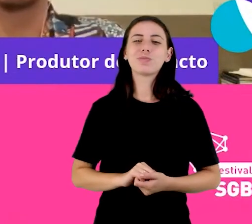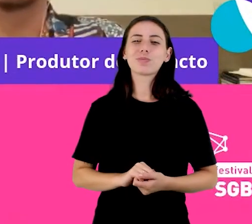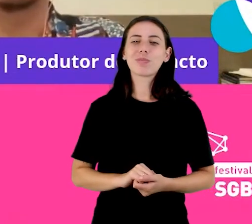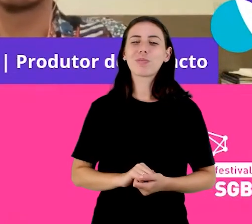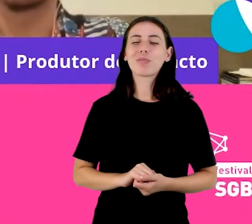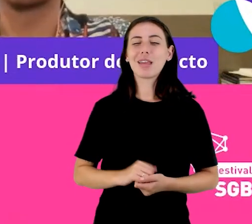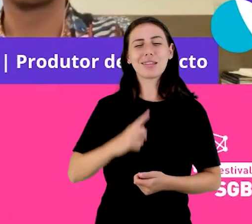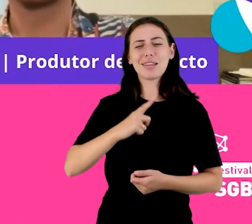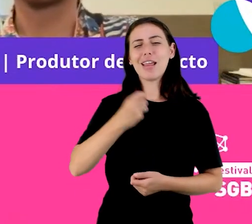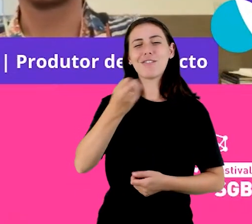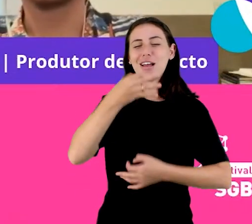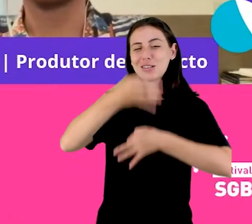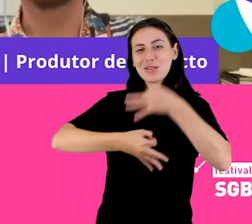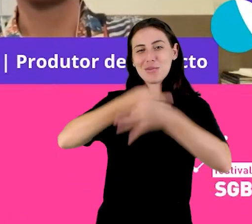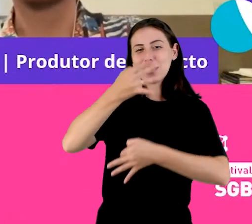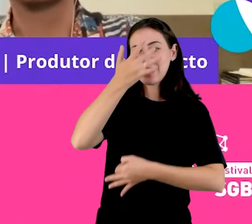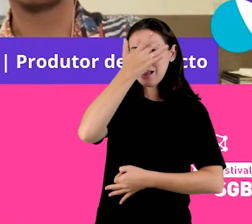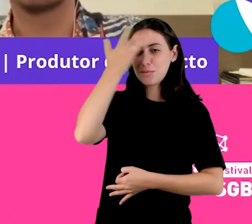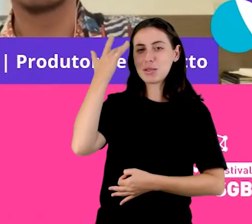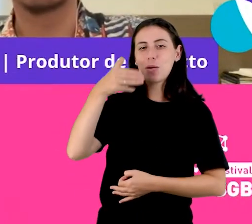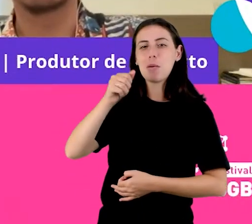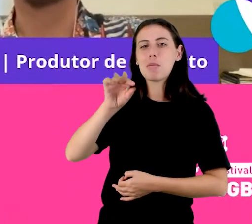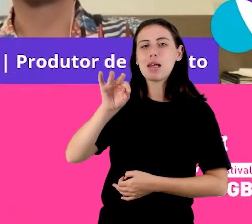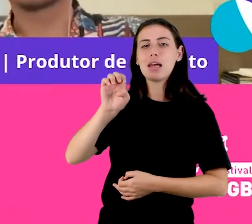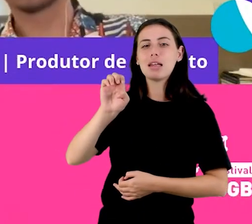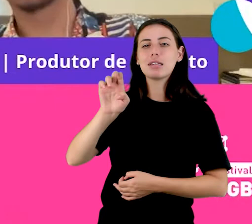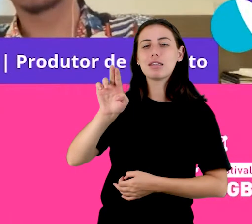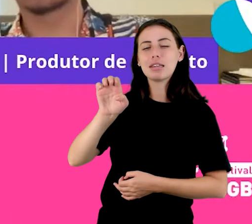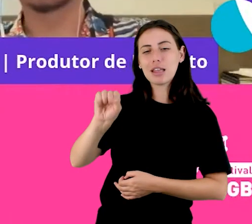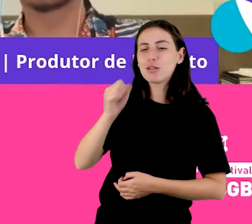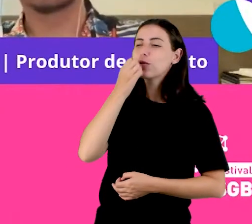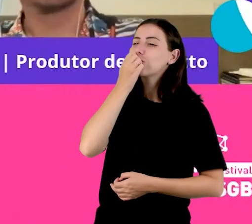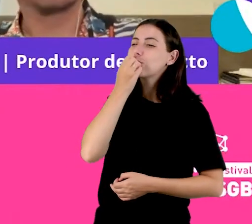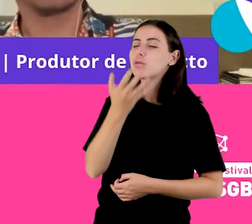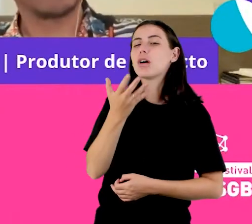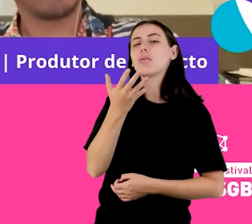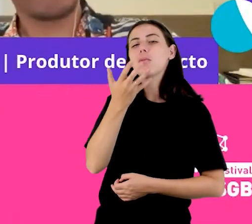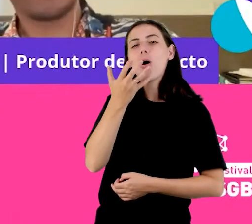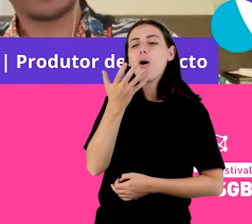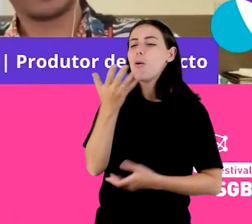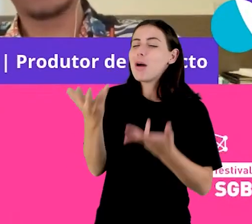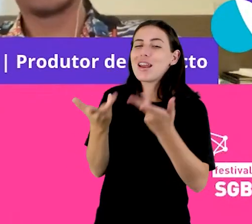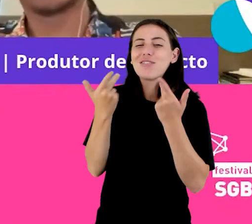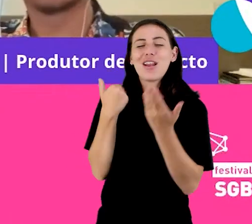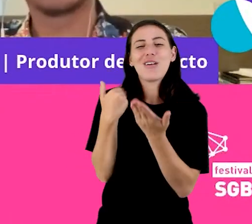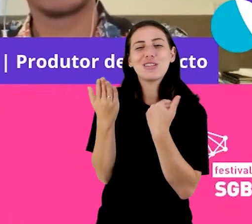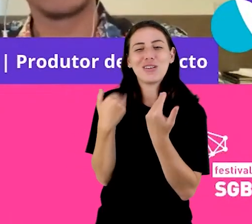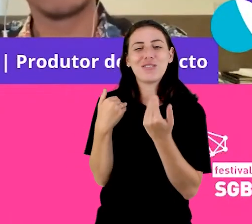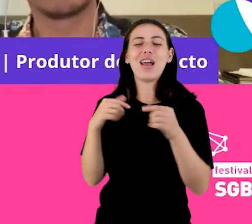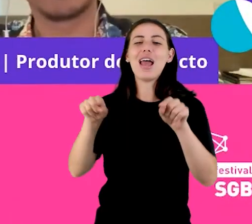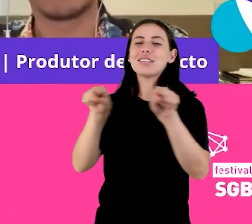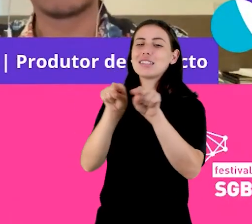dessas peças de comunicação que tem muito didatismo, elas têm que ser muito beabá. A gente está no momento, então, de que é preciso